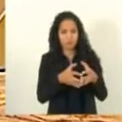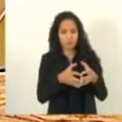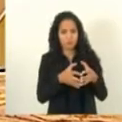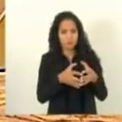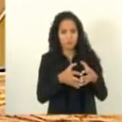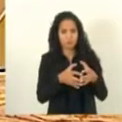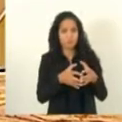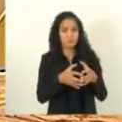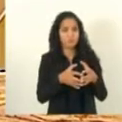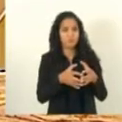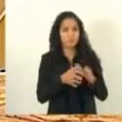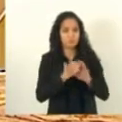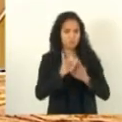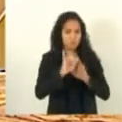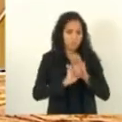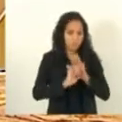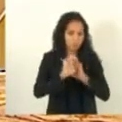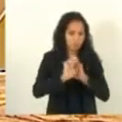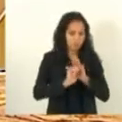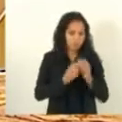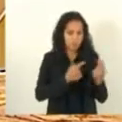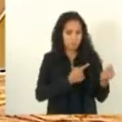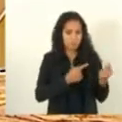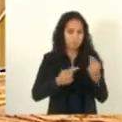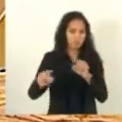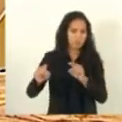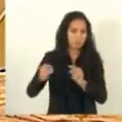Estatuto contra o Armamento,